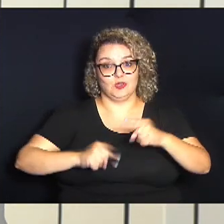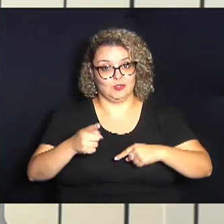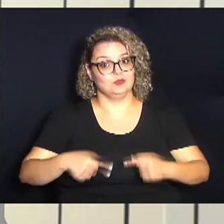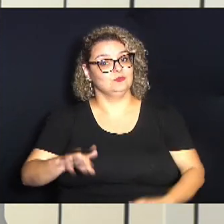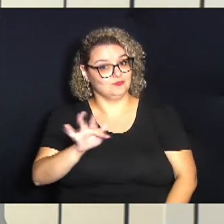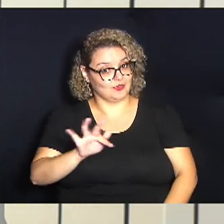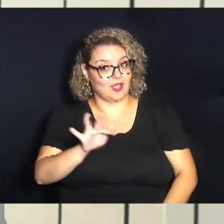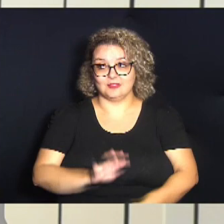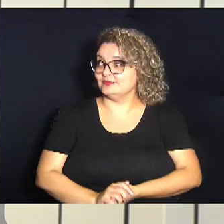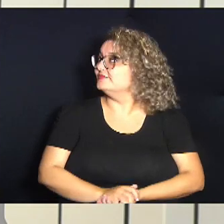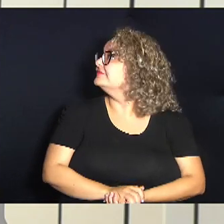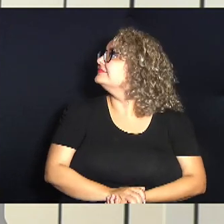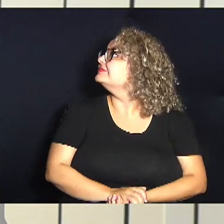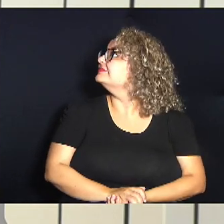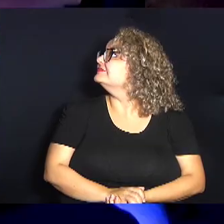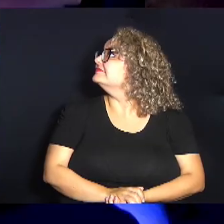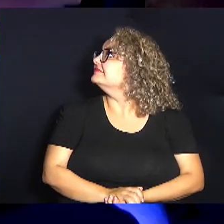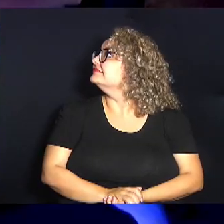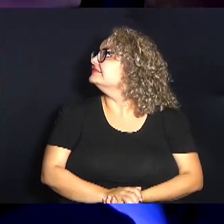universitário.